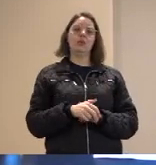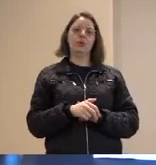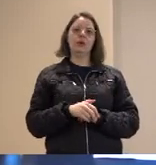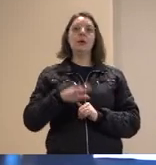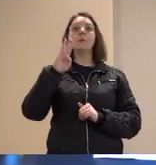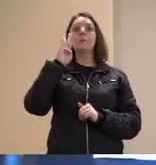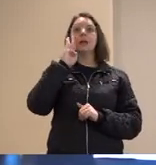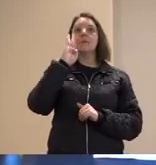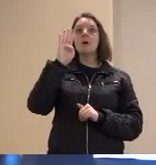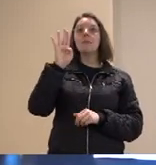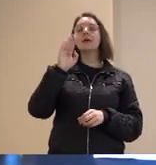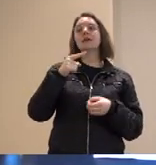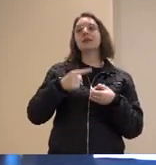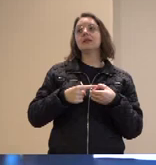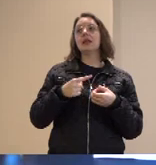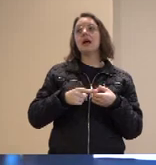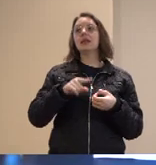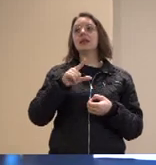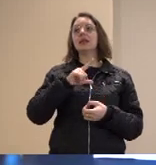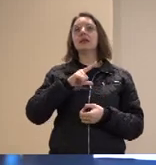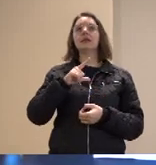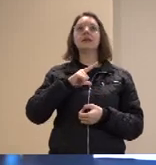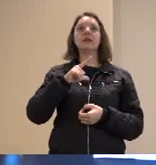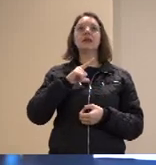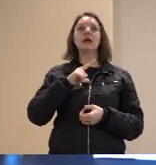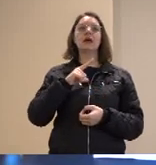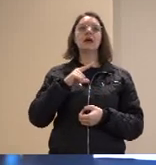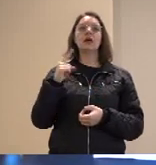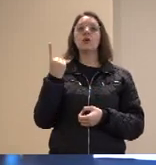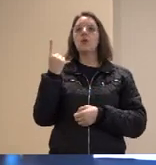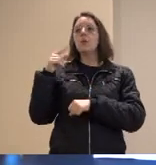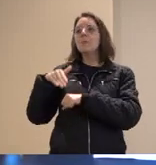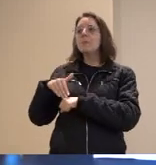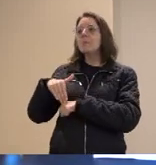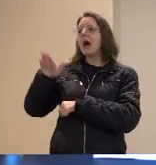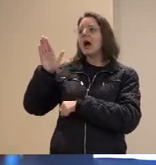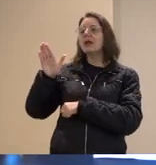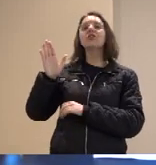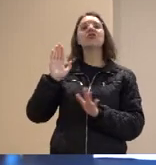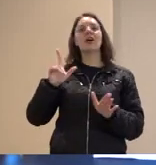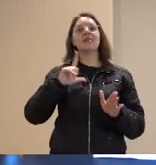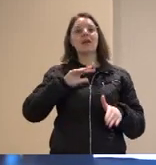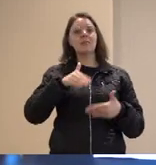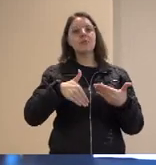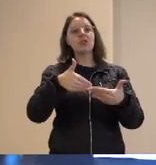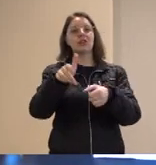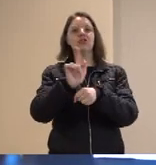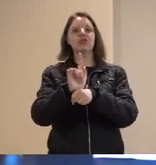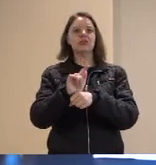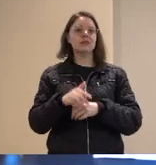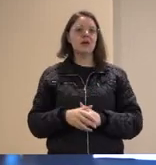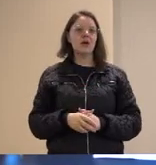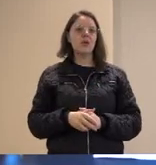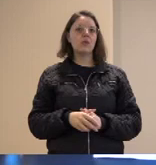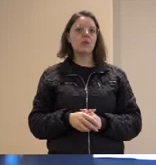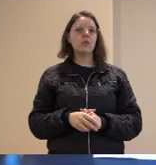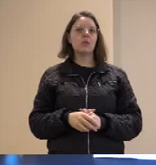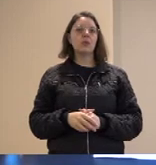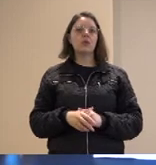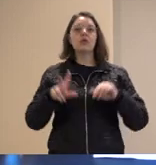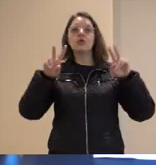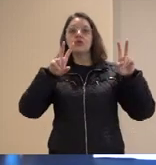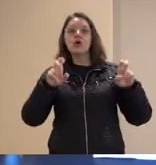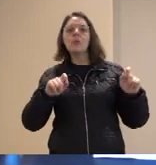principalmente cidades que têm mais que um, já exige aqui um processo de gestão de